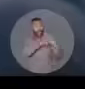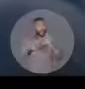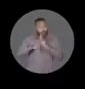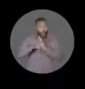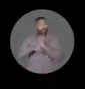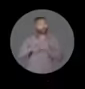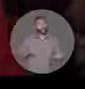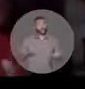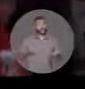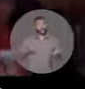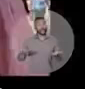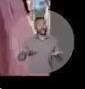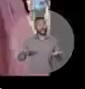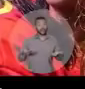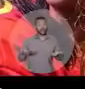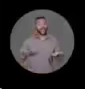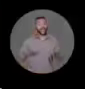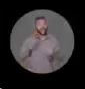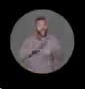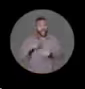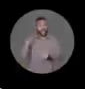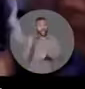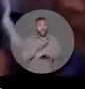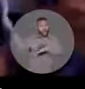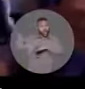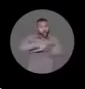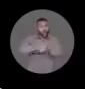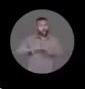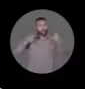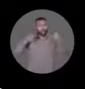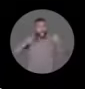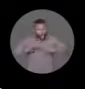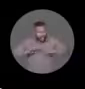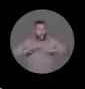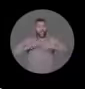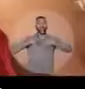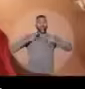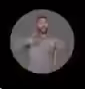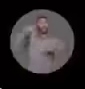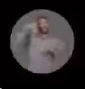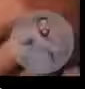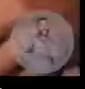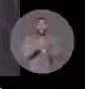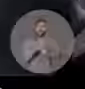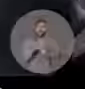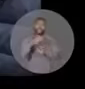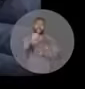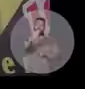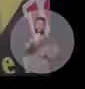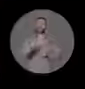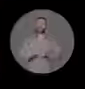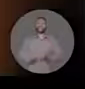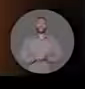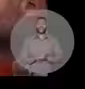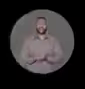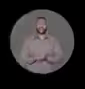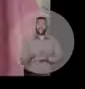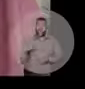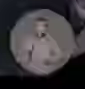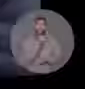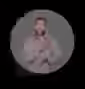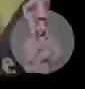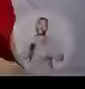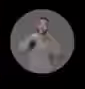presidente. É hora de sair pra rua, de cabeça erguida e ganhar essa eleição. Nós